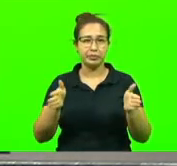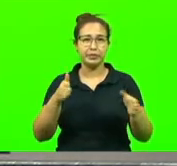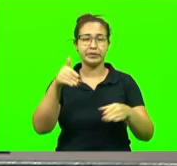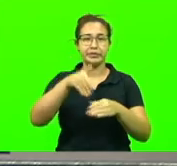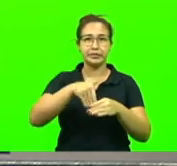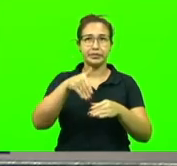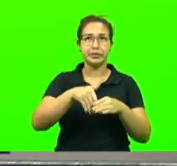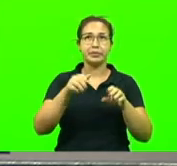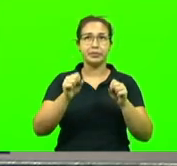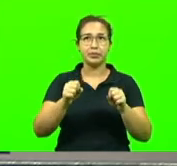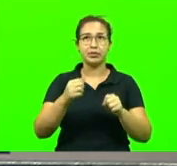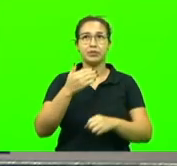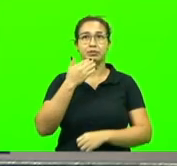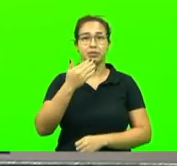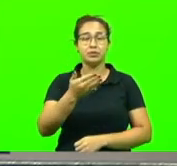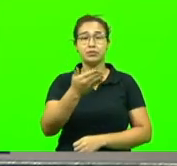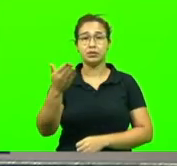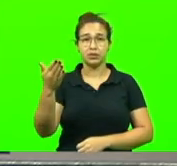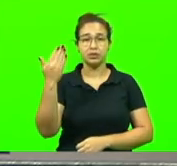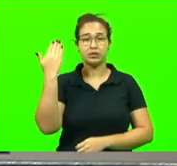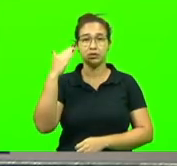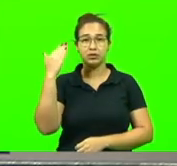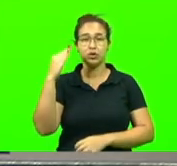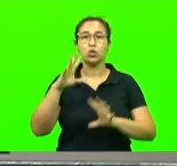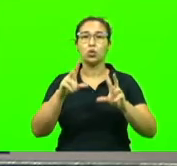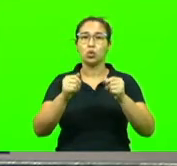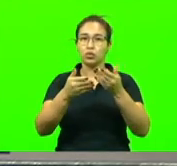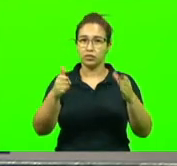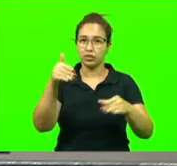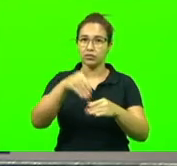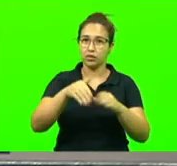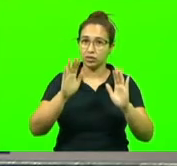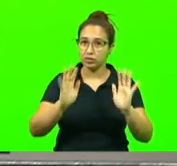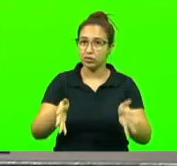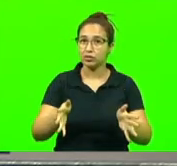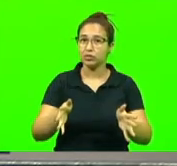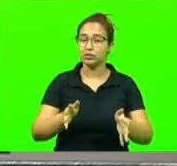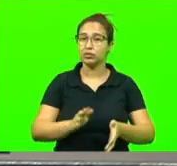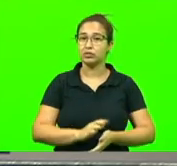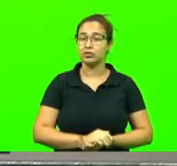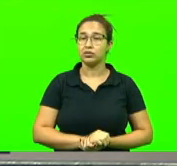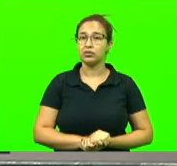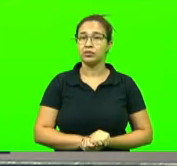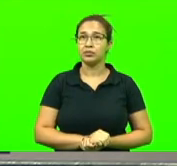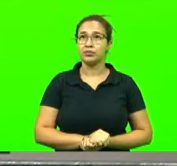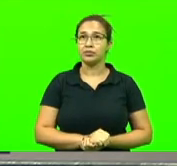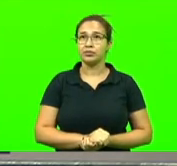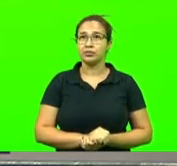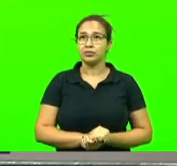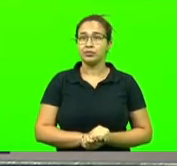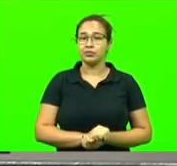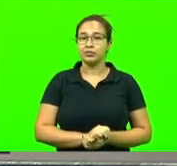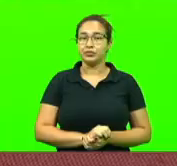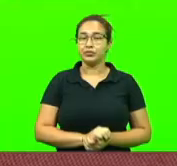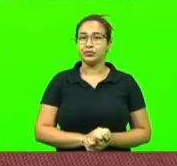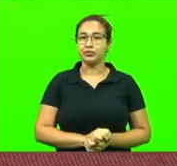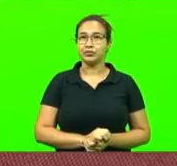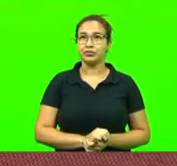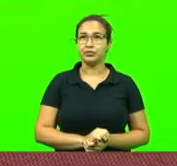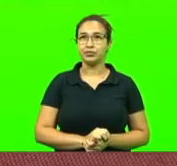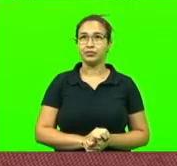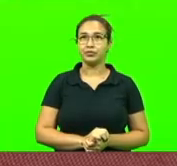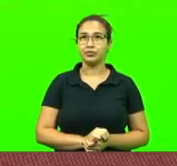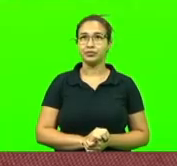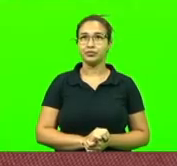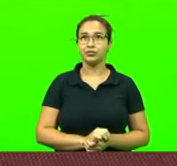votação. Peço a vossas compreensões. Todos os senhores deputados tiveram o seu direito de voto. Peço